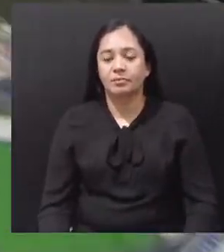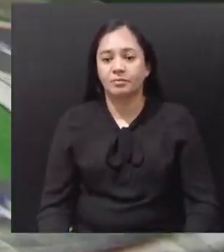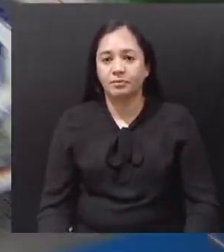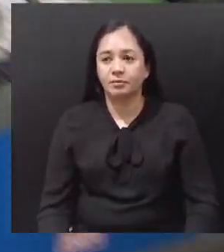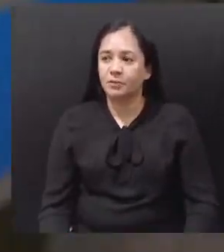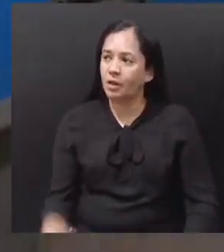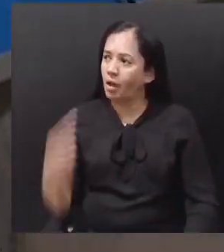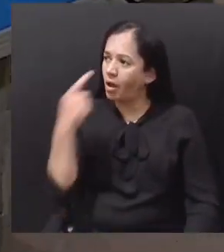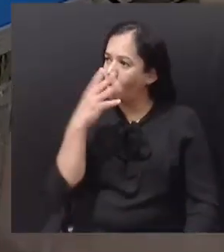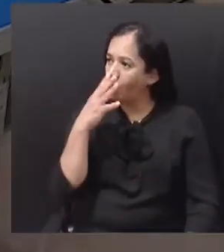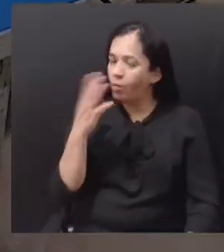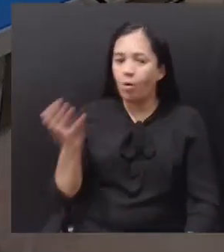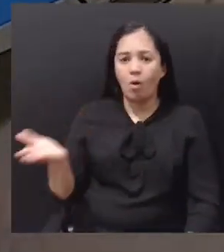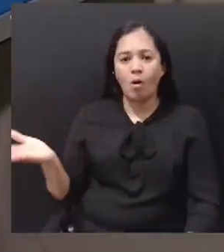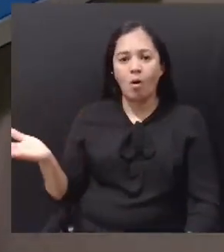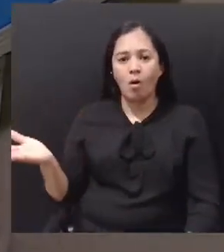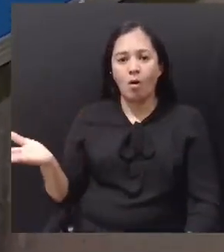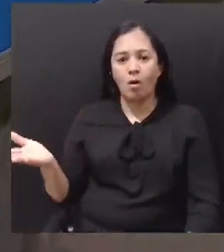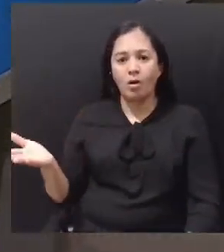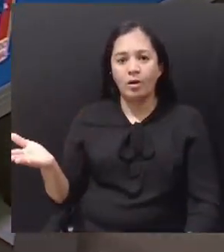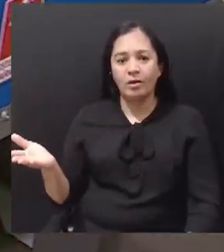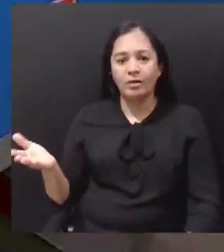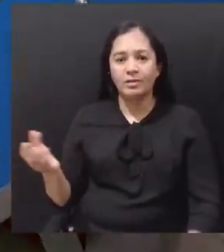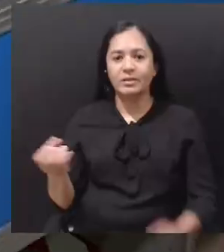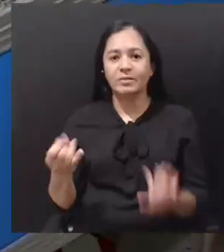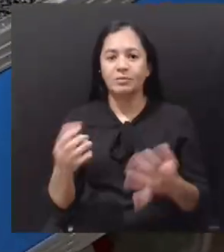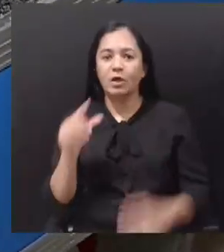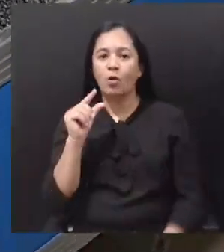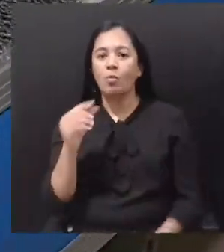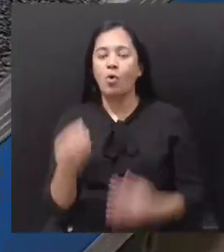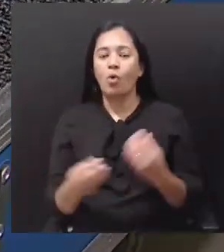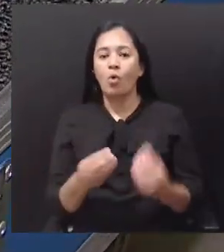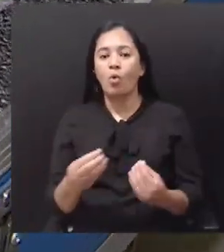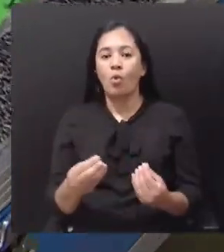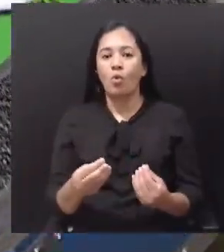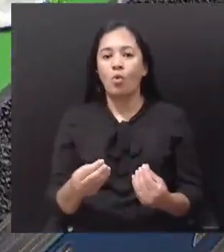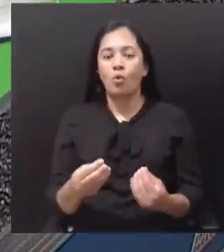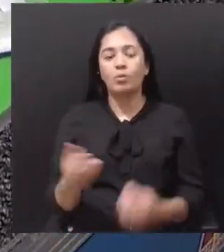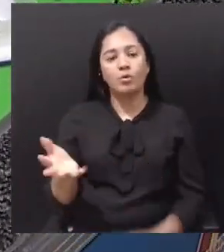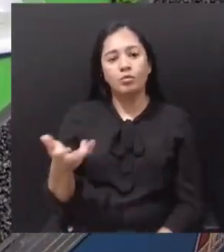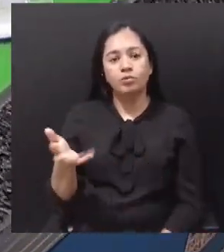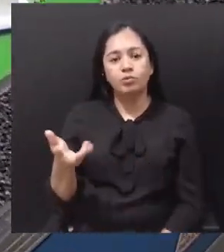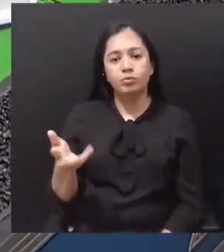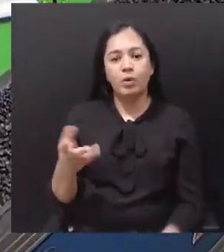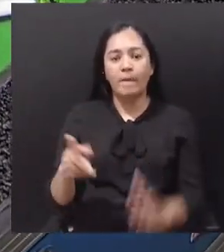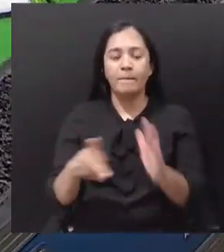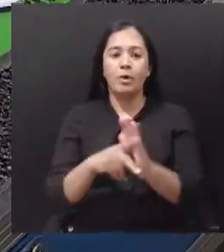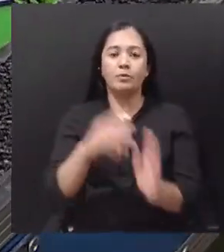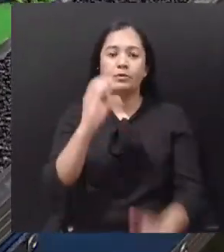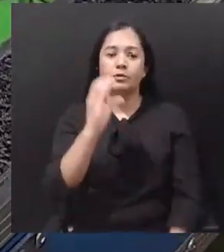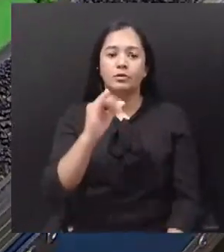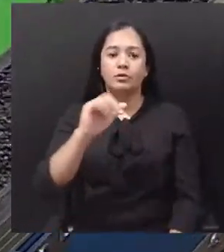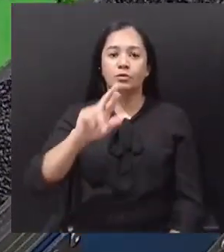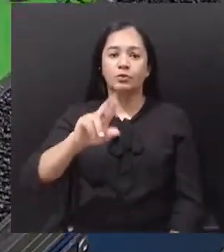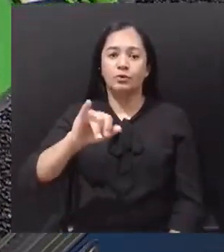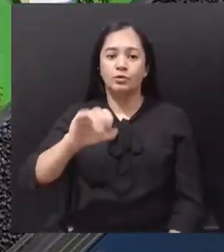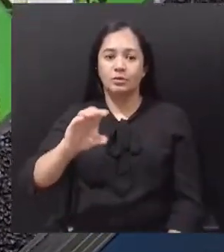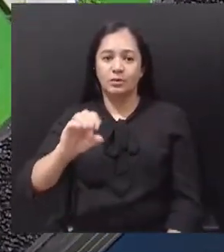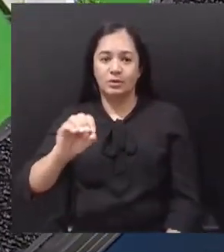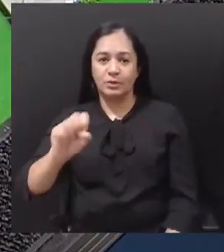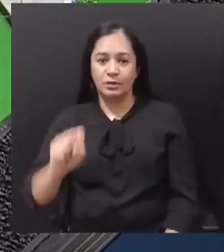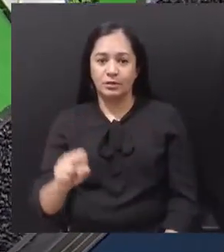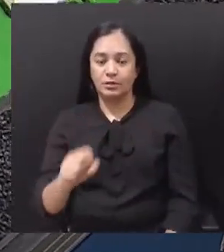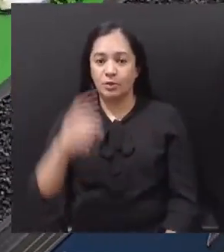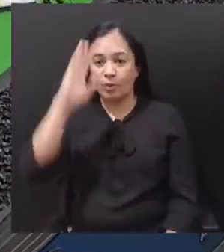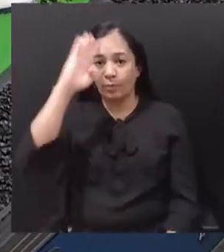eu vi. Essa maquete explica um pouco do funcionamento aqui dos aceleradores do Sirius, né? O princípio por trás aqui de como toda